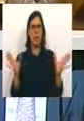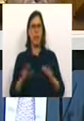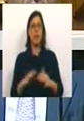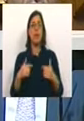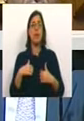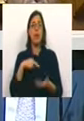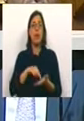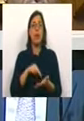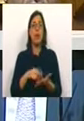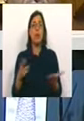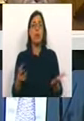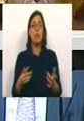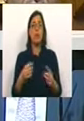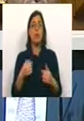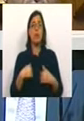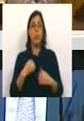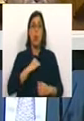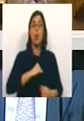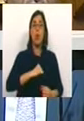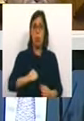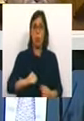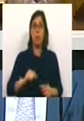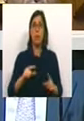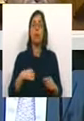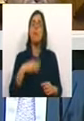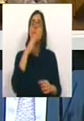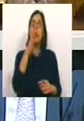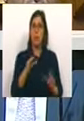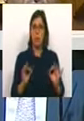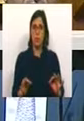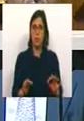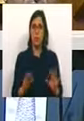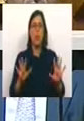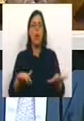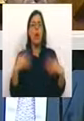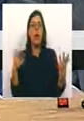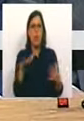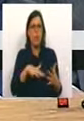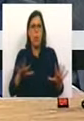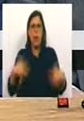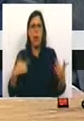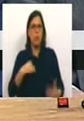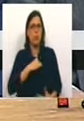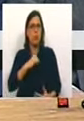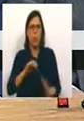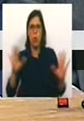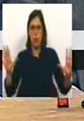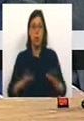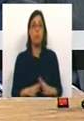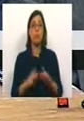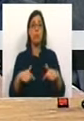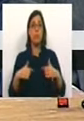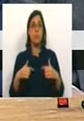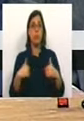A nossa posição é de que somos contra, e eu diria, em qualquer circunstância. Inclusive, o